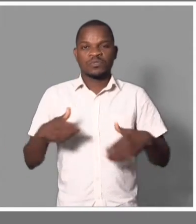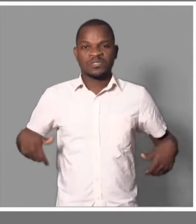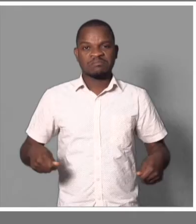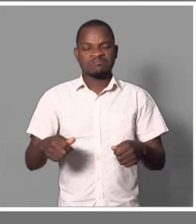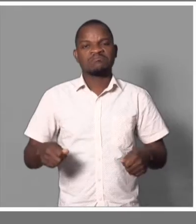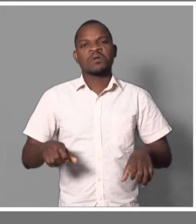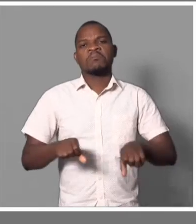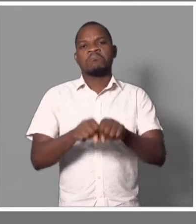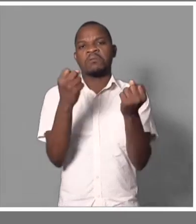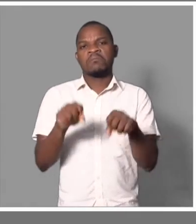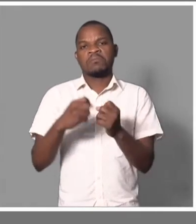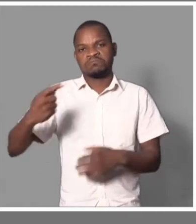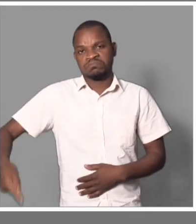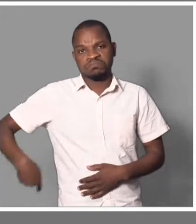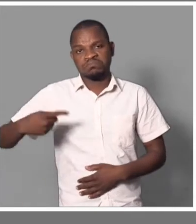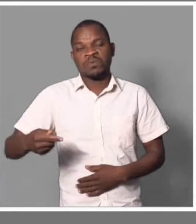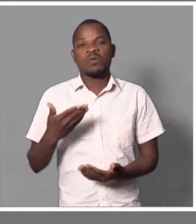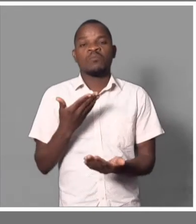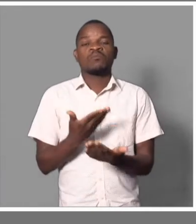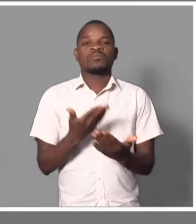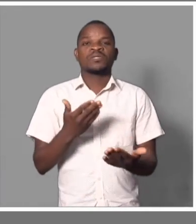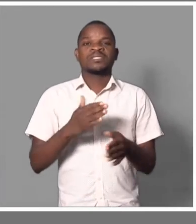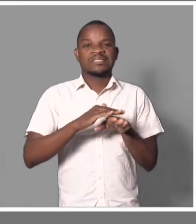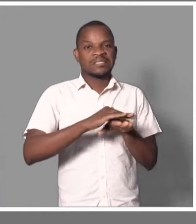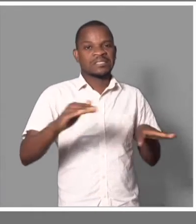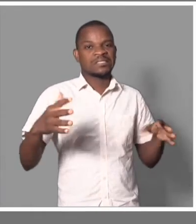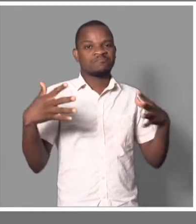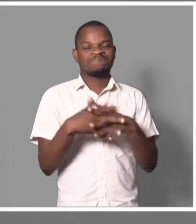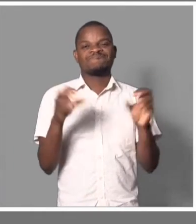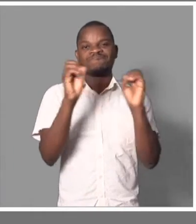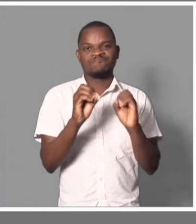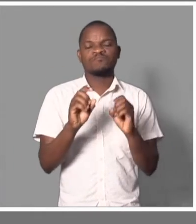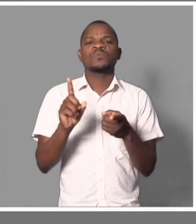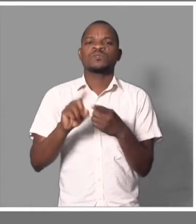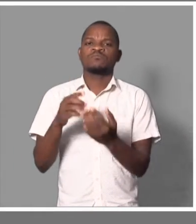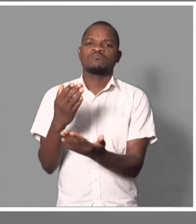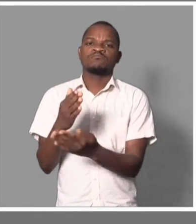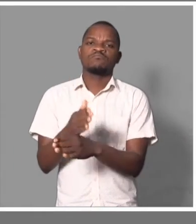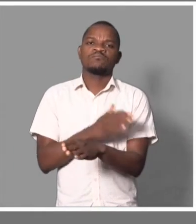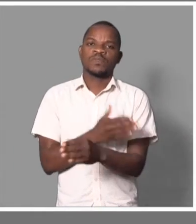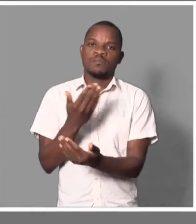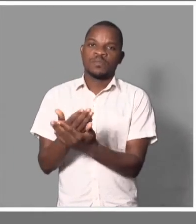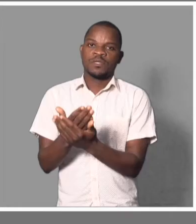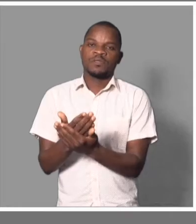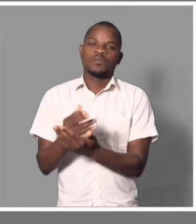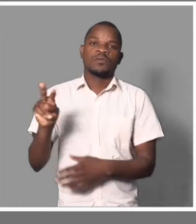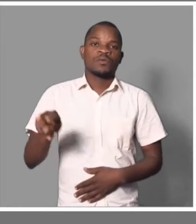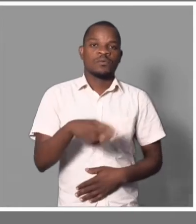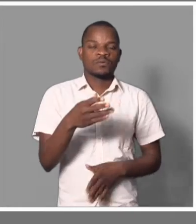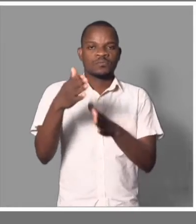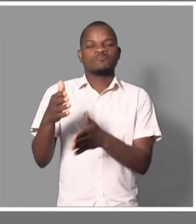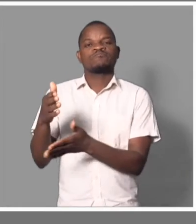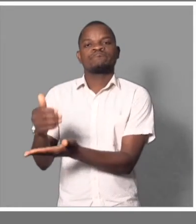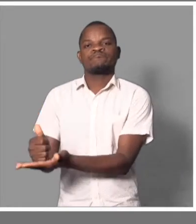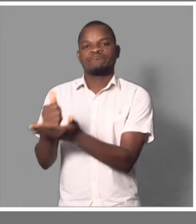demora a estragar-se pneus, vai dar até a batida. Pedi alguém para me acompanhar até, na vila